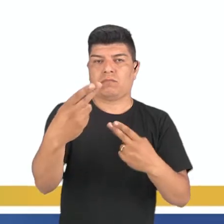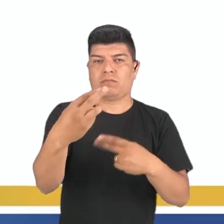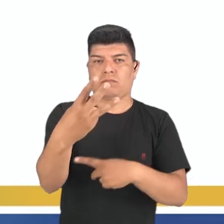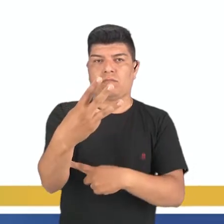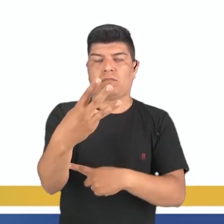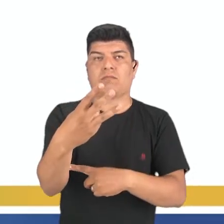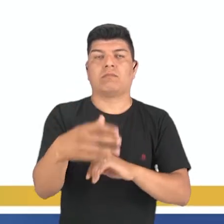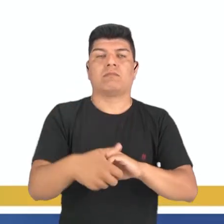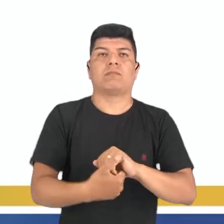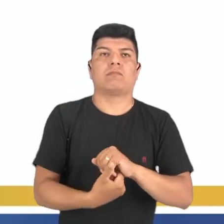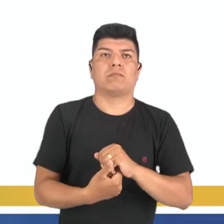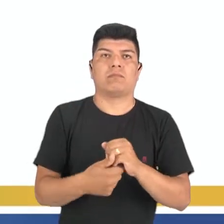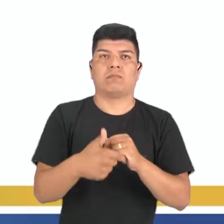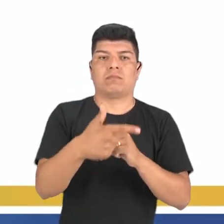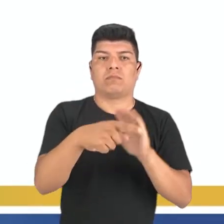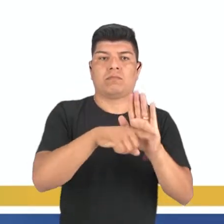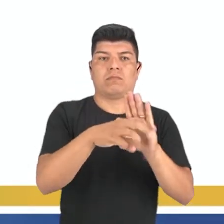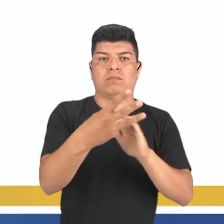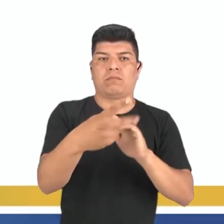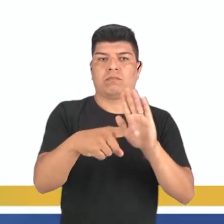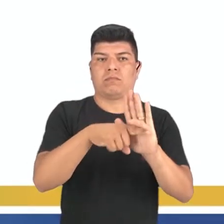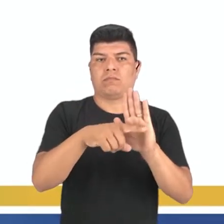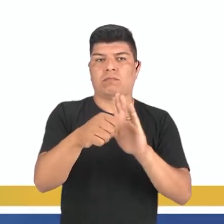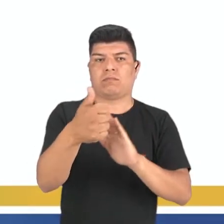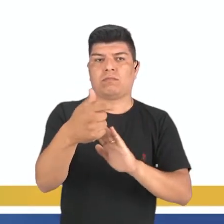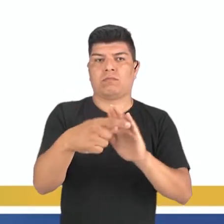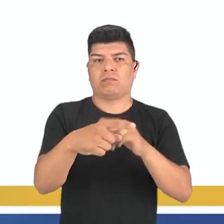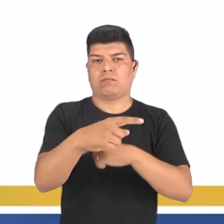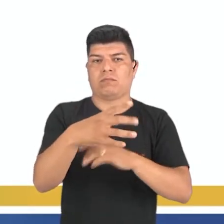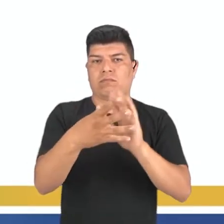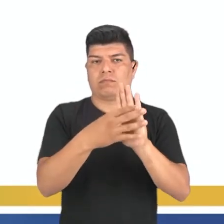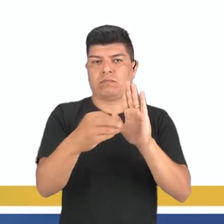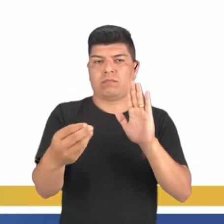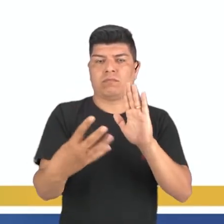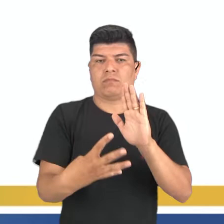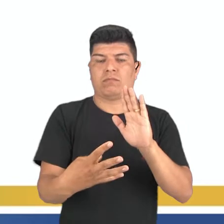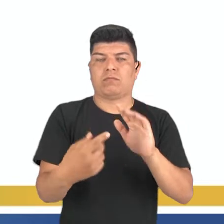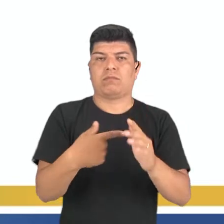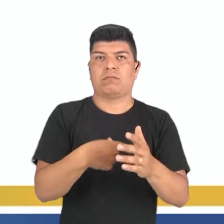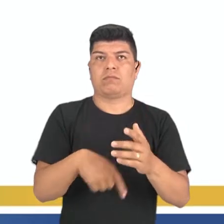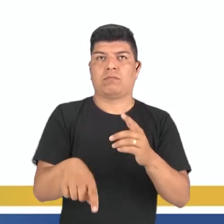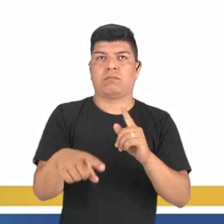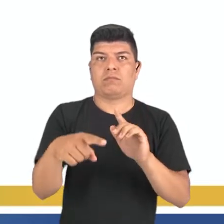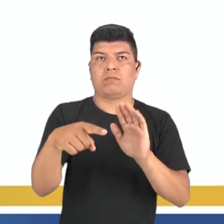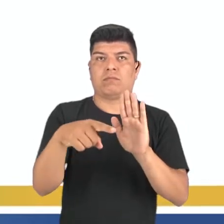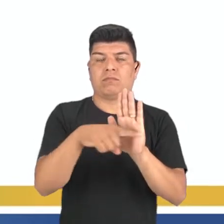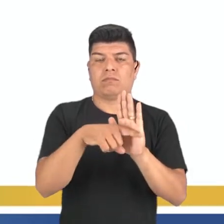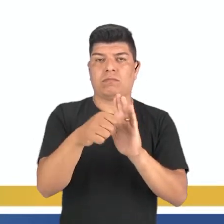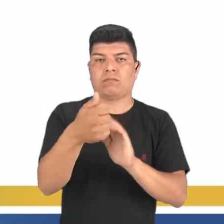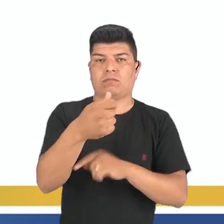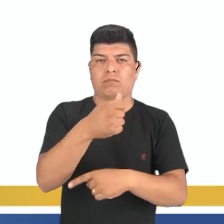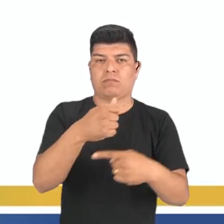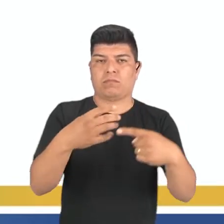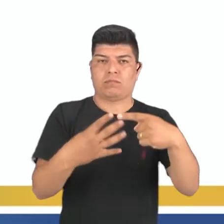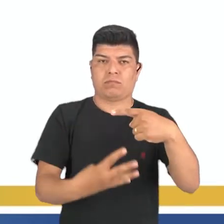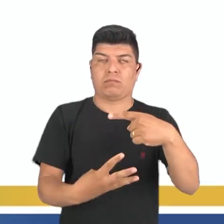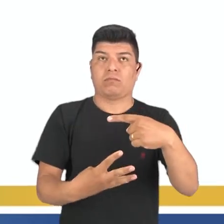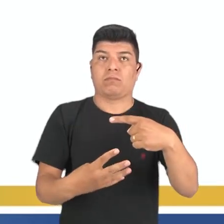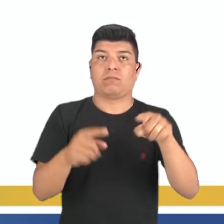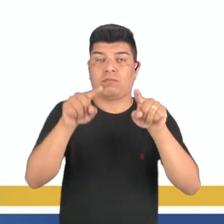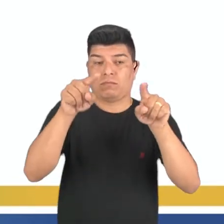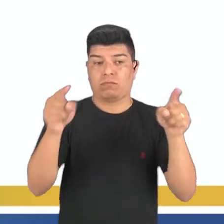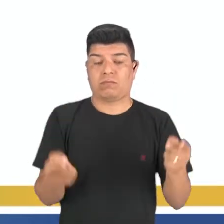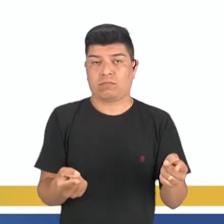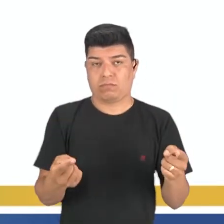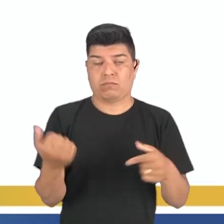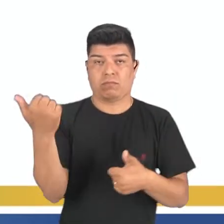3. Então 2 menos 3 é menos 1 e repete o denominador, menos 1/4. Então aqui dentro do parênteses eu